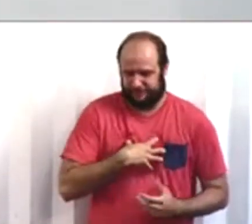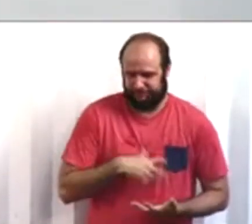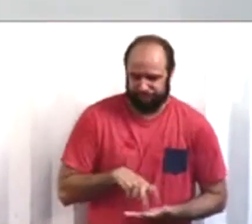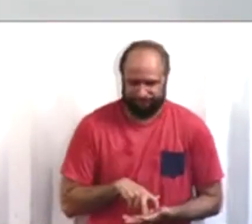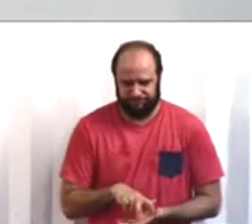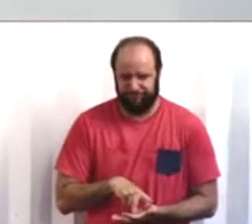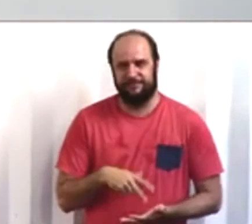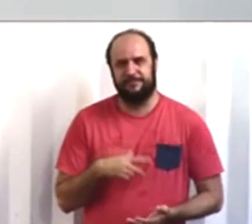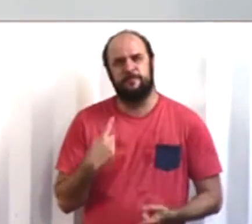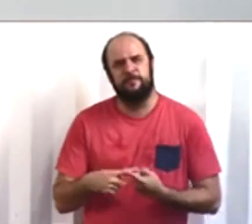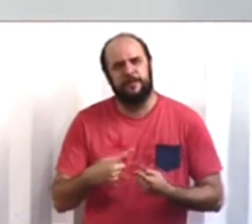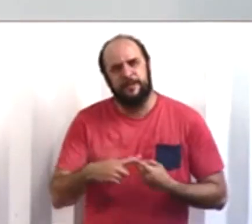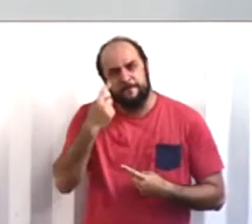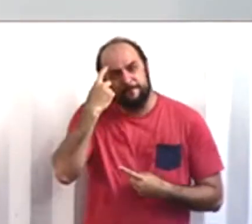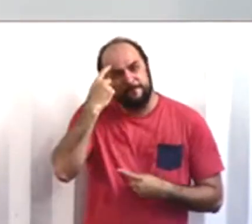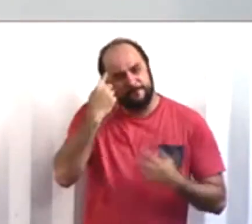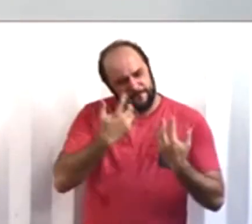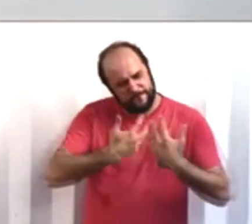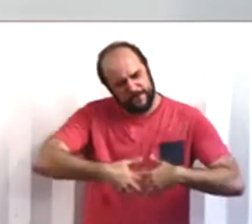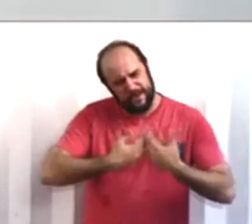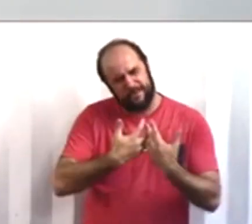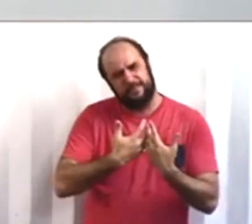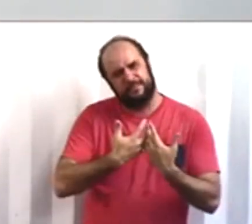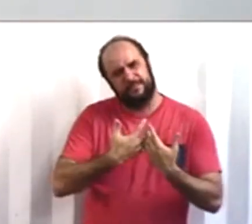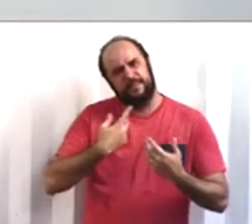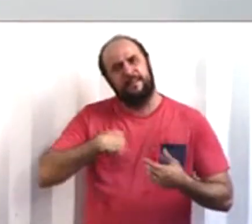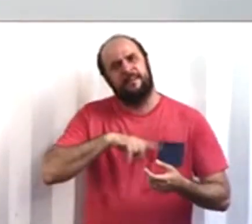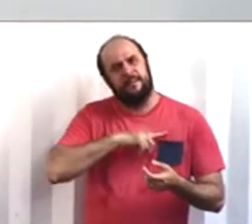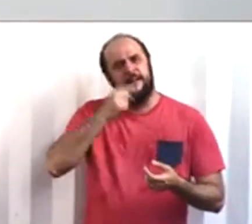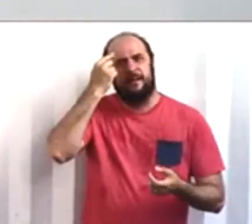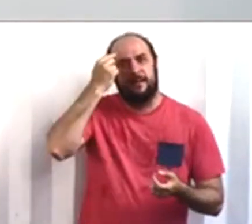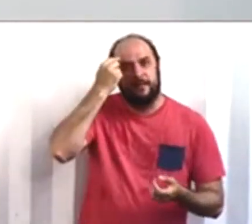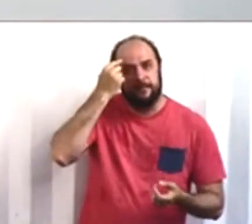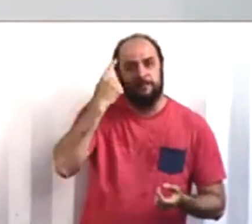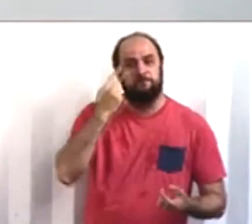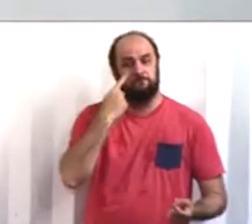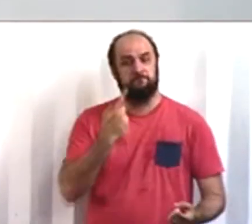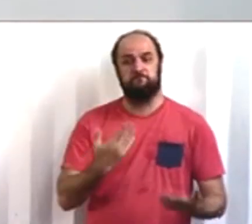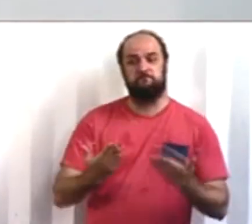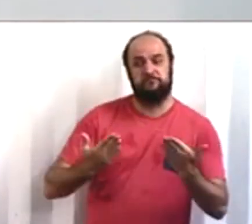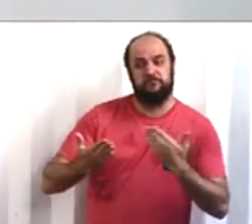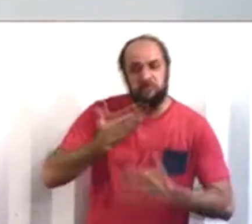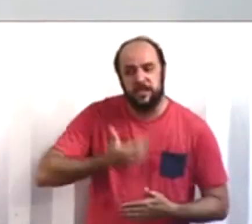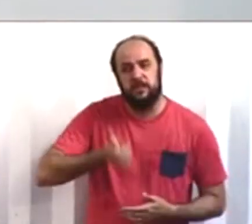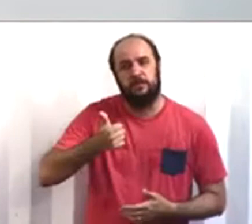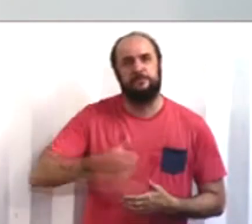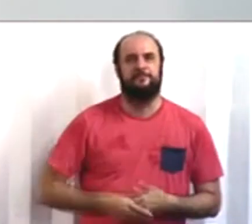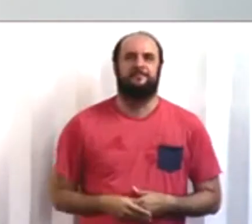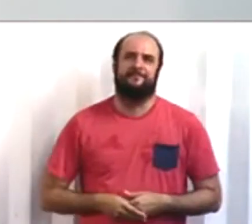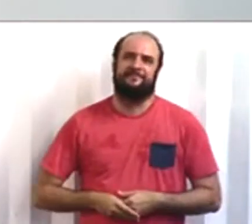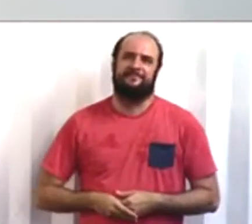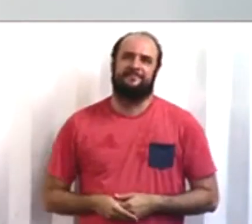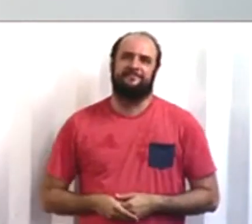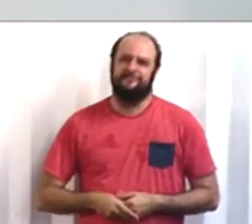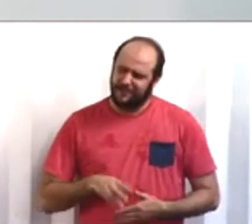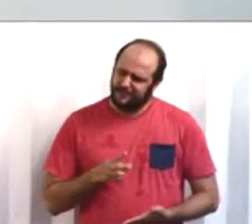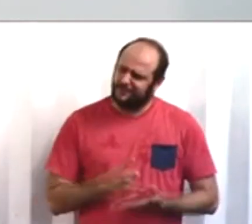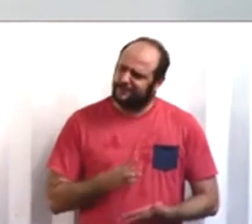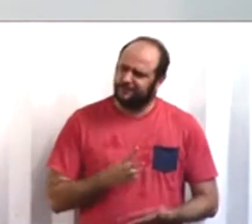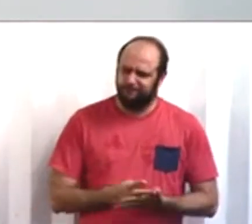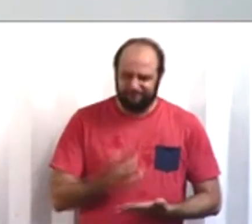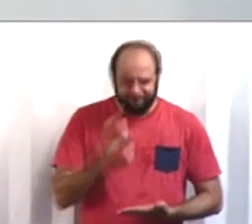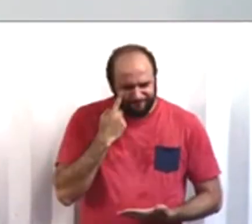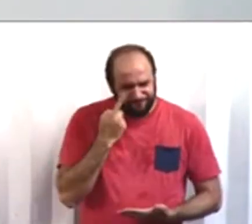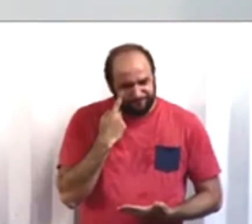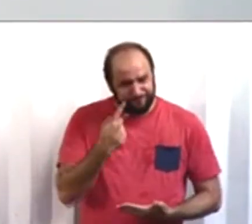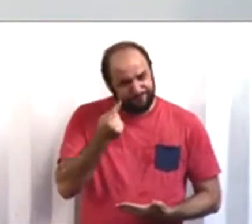desestabiliza, porque ele nos faz pensar. E quando a gente pensa, a gente avalia melhor. Nós temos de constantemente avaliar a nossa